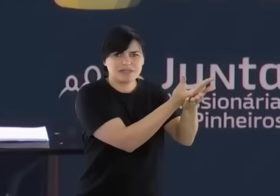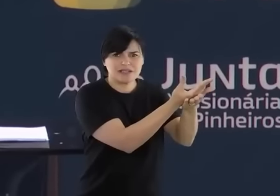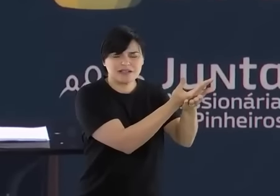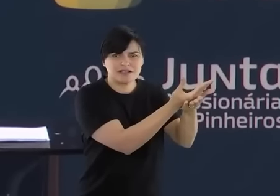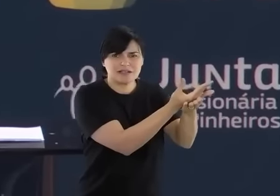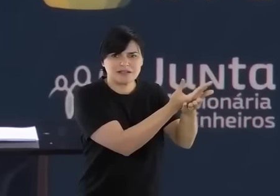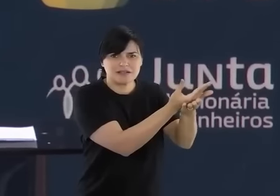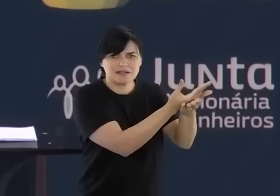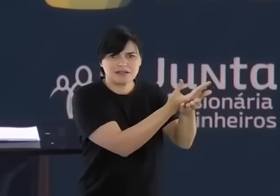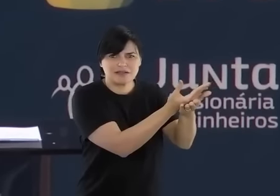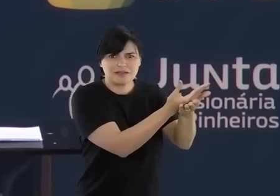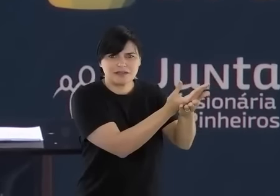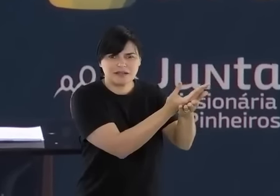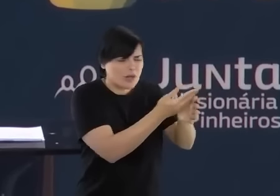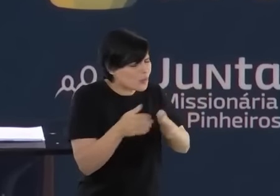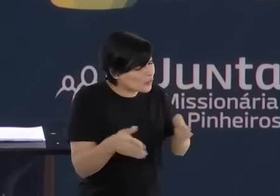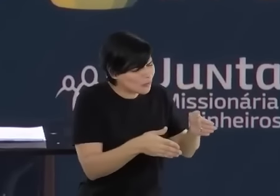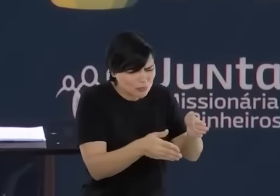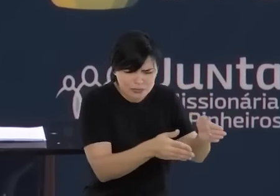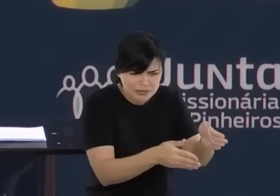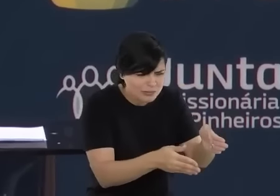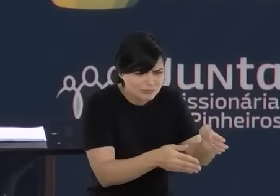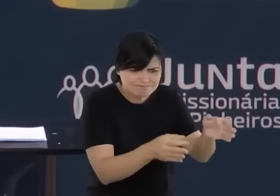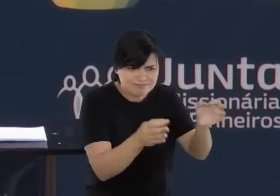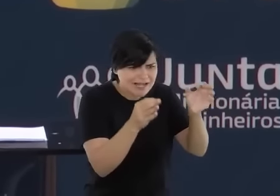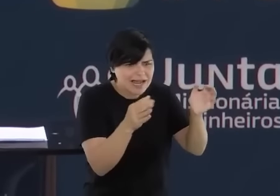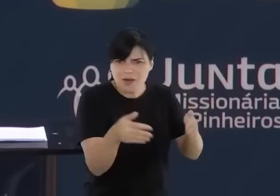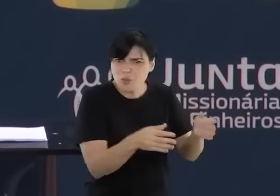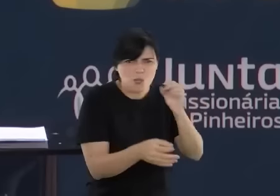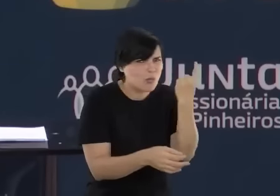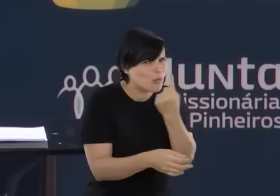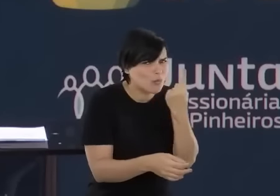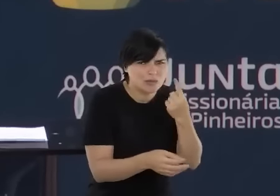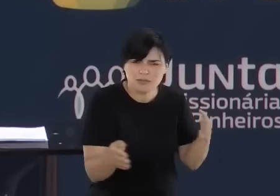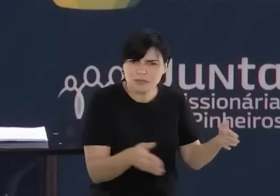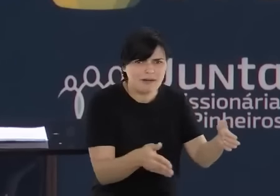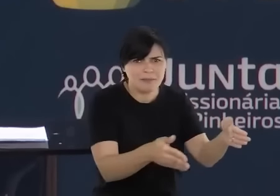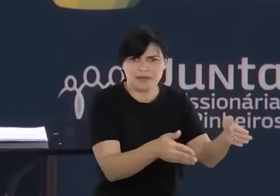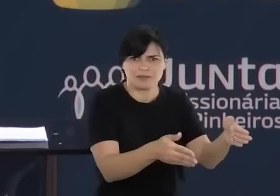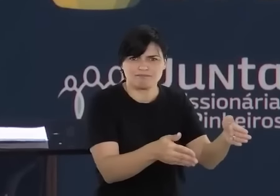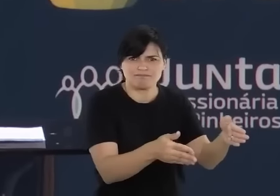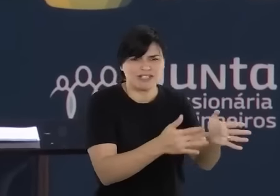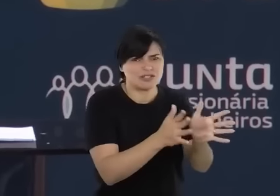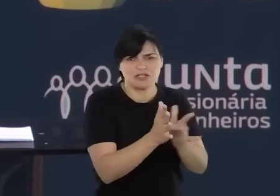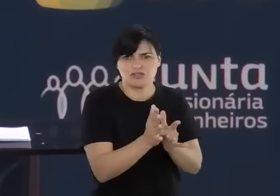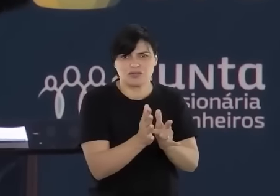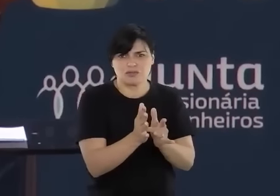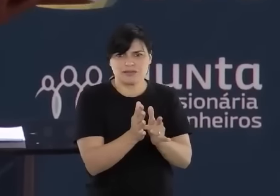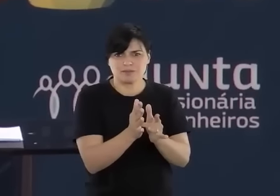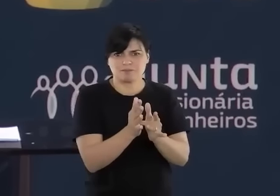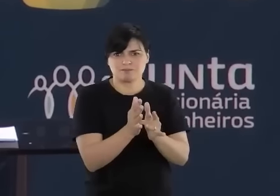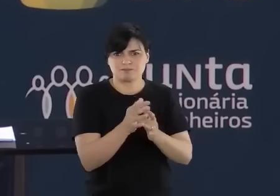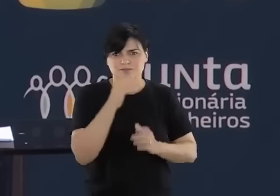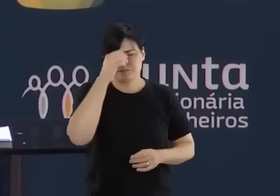inocentado pelas suas obras ou mesmo pelas suas atividades religiosas ou pelos seus sacrifícios ou por quaisquer outras coisas que porventura você